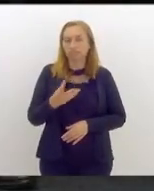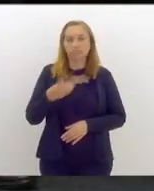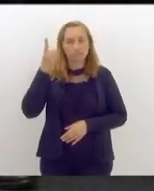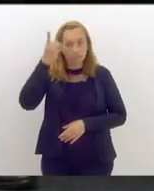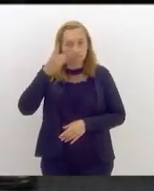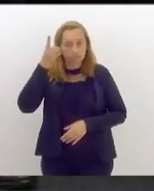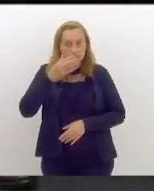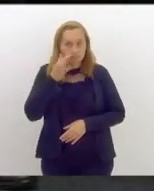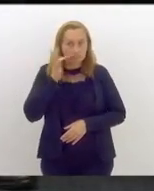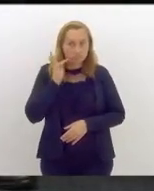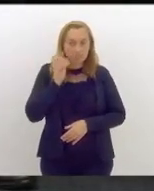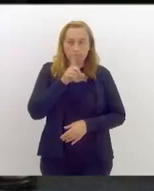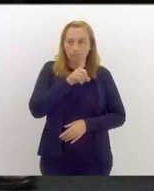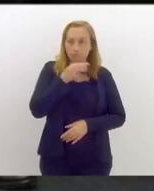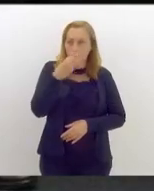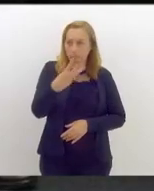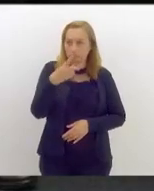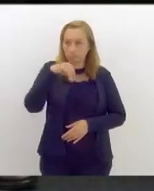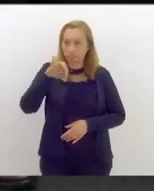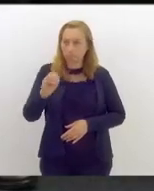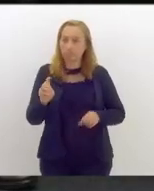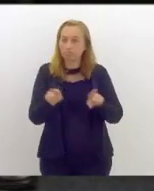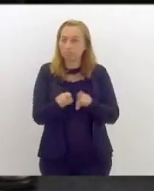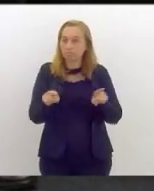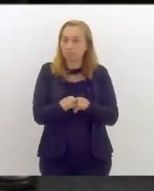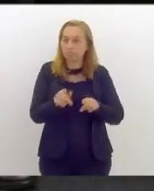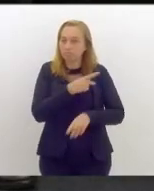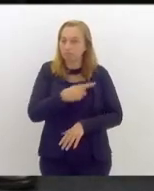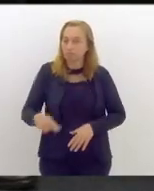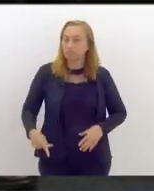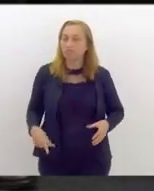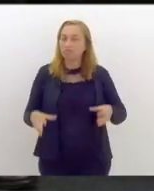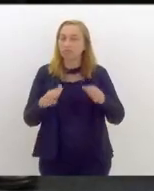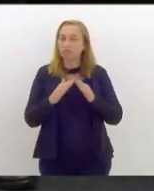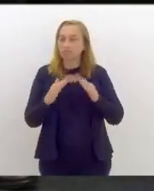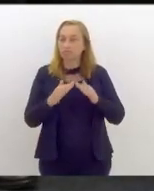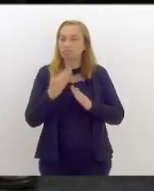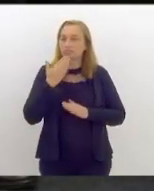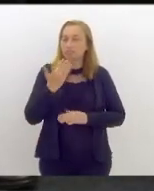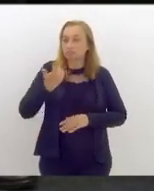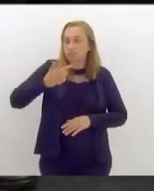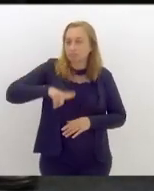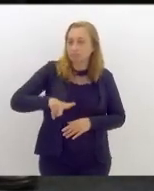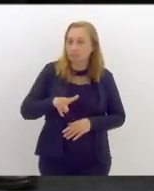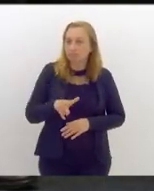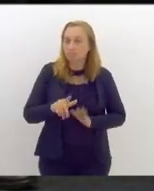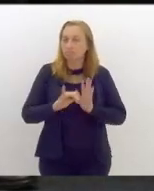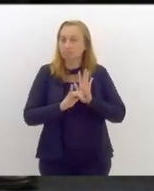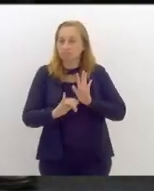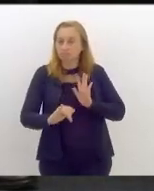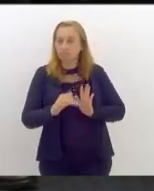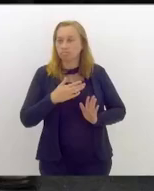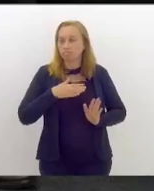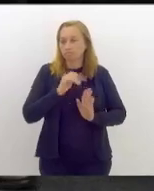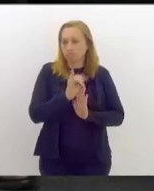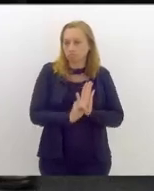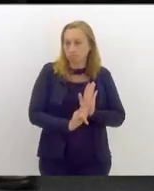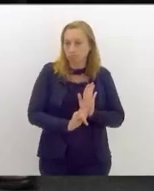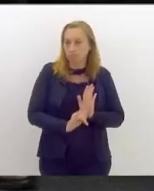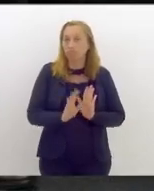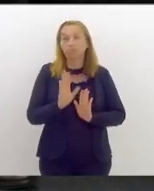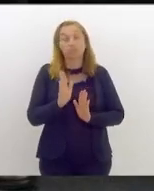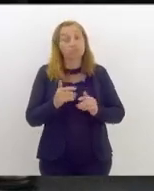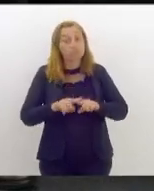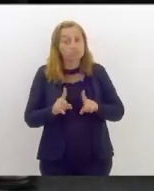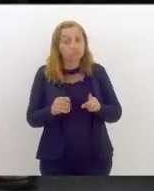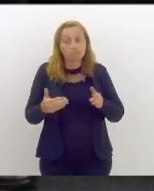Serafim no dia 3 de Maio e o oficial também a presidência dessa casa requerendo mais uma vez a publicação do meu relatório Só